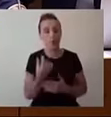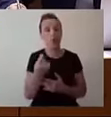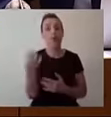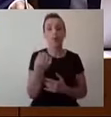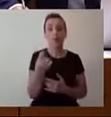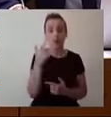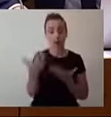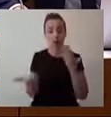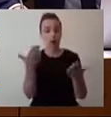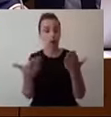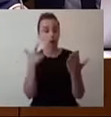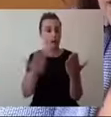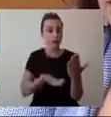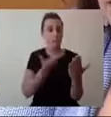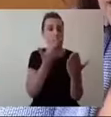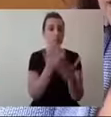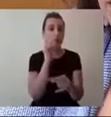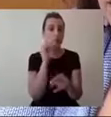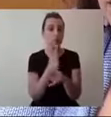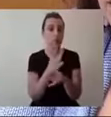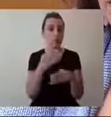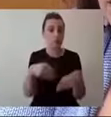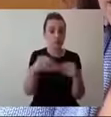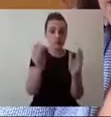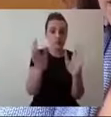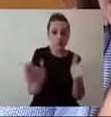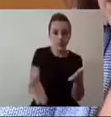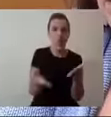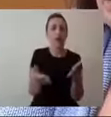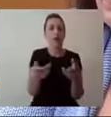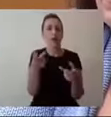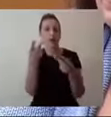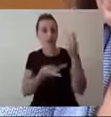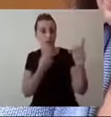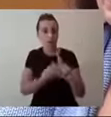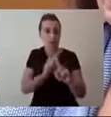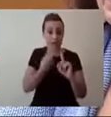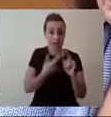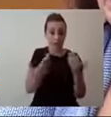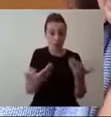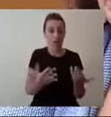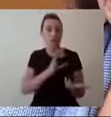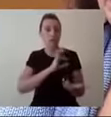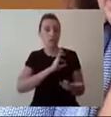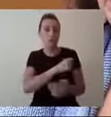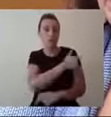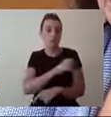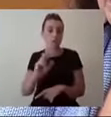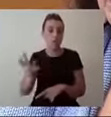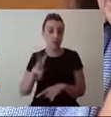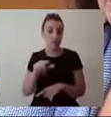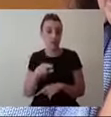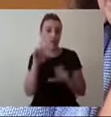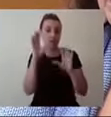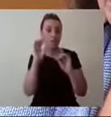que já foi entregue e avaliada já este ano e que o Sr. Vereador da Educação e o restante Executivo